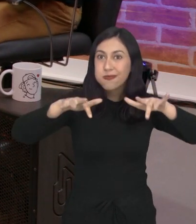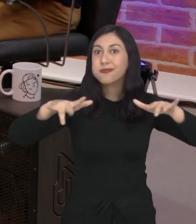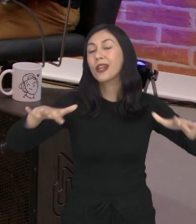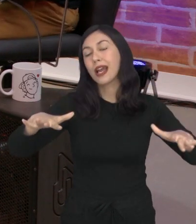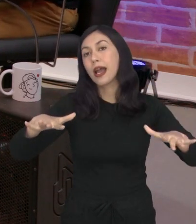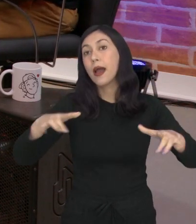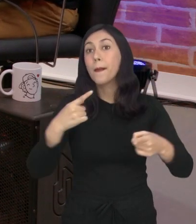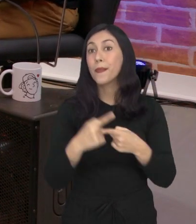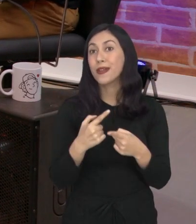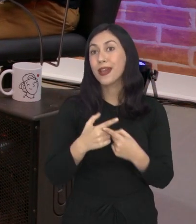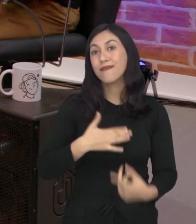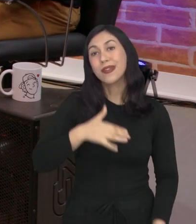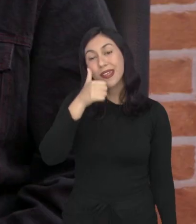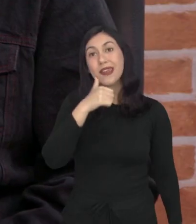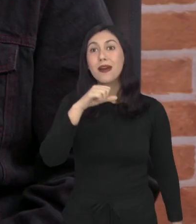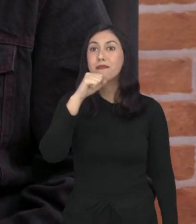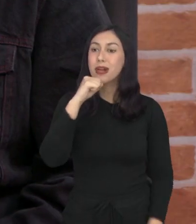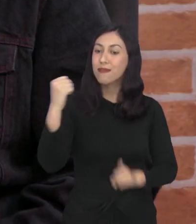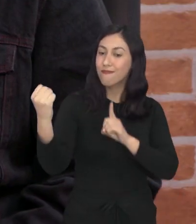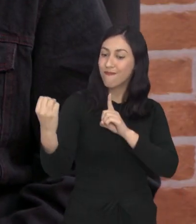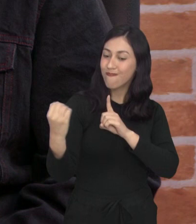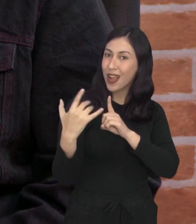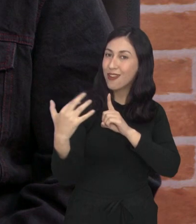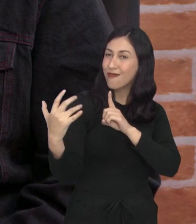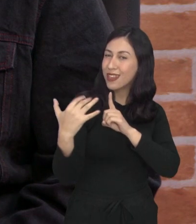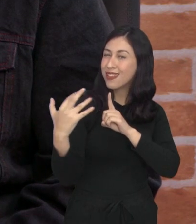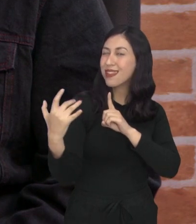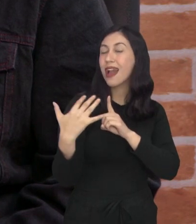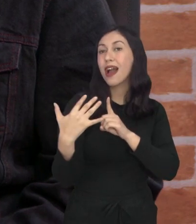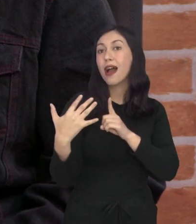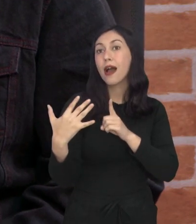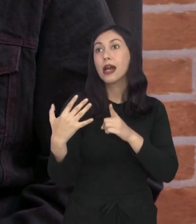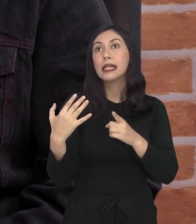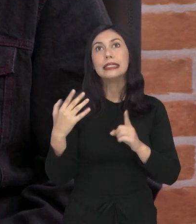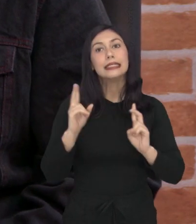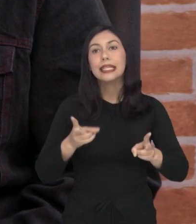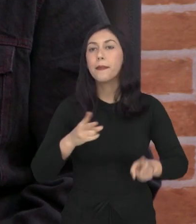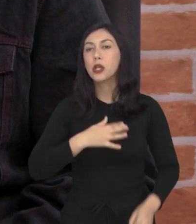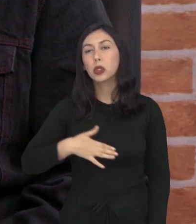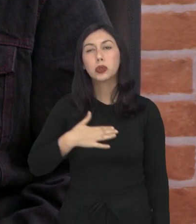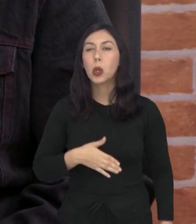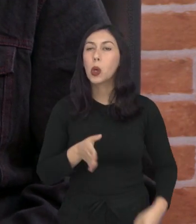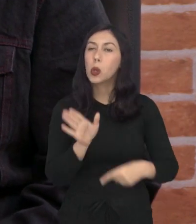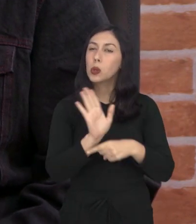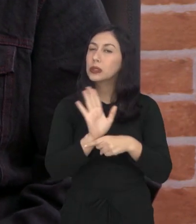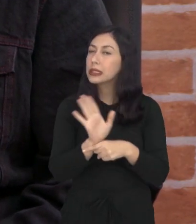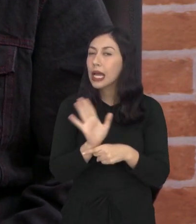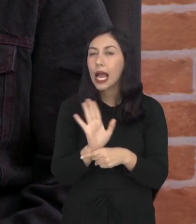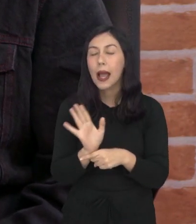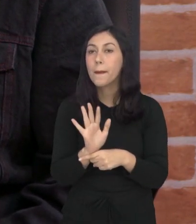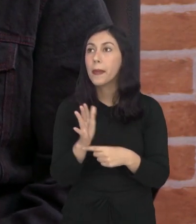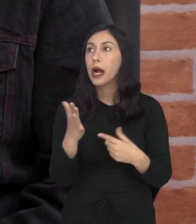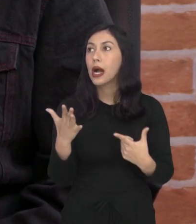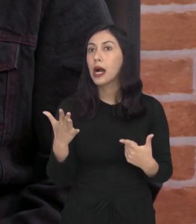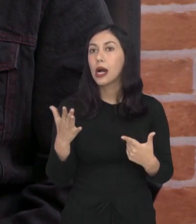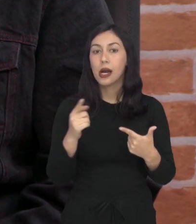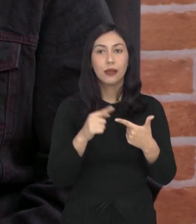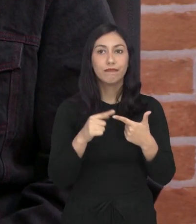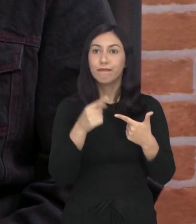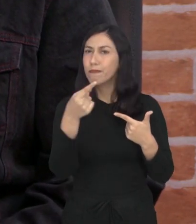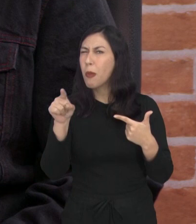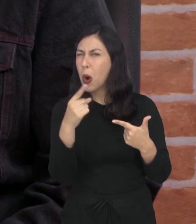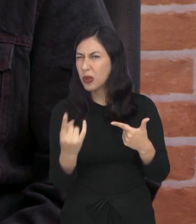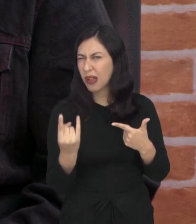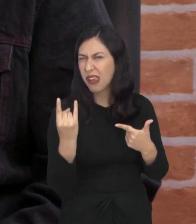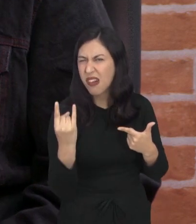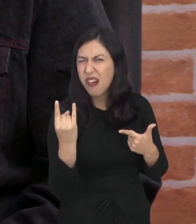Eu tenho muita influência da minha mãe, principalmente. Minha mãe, ela sempre gostou de cinema, dessa questão assim, até